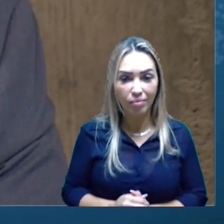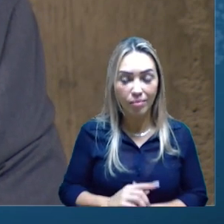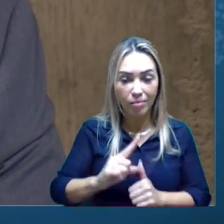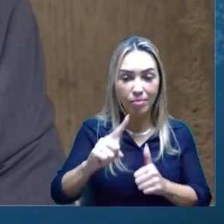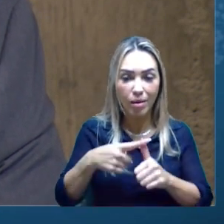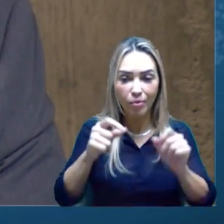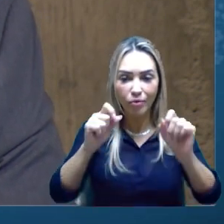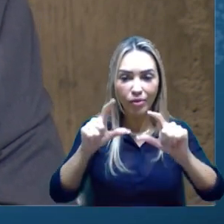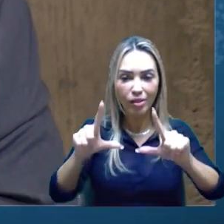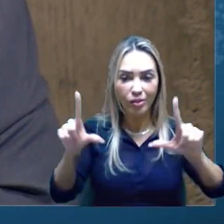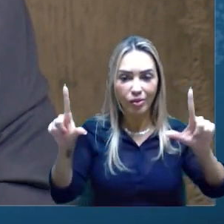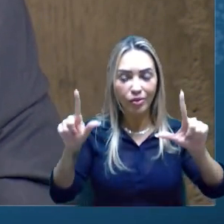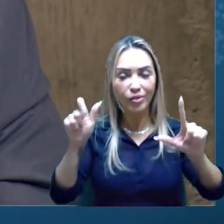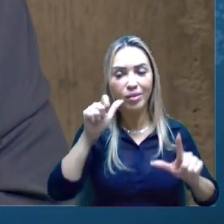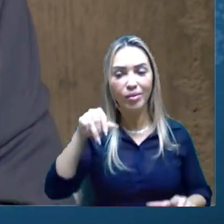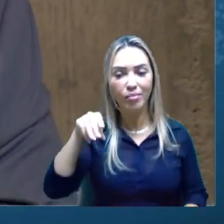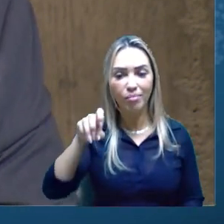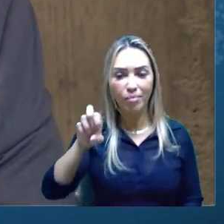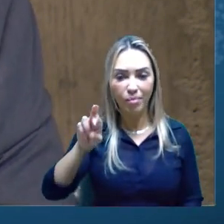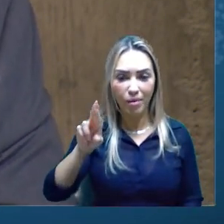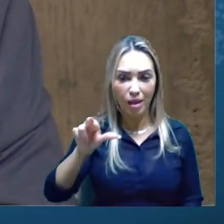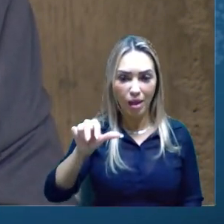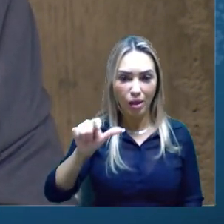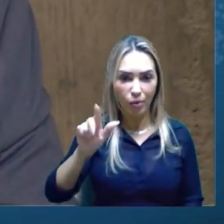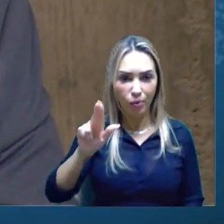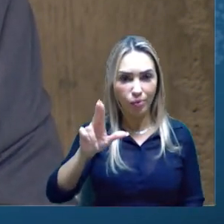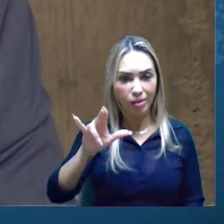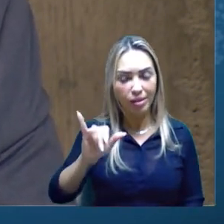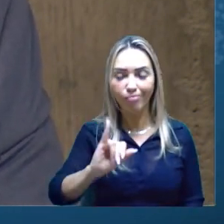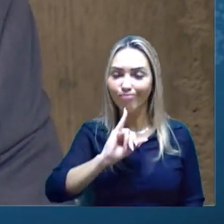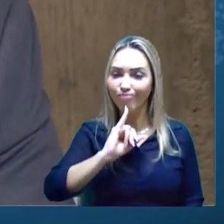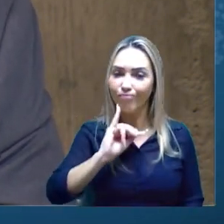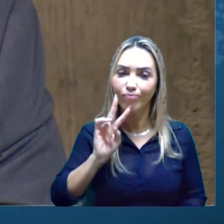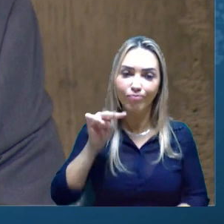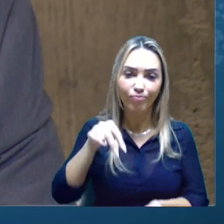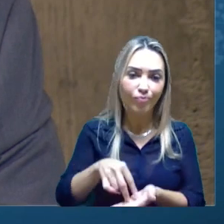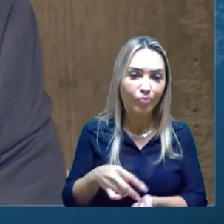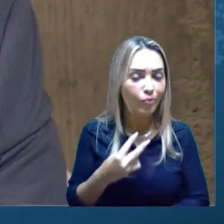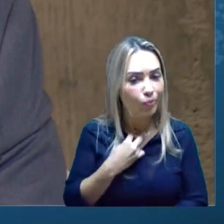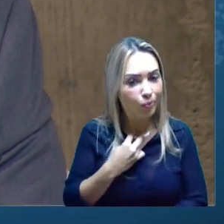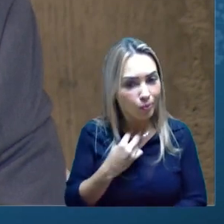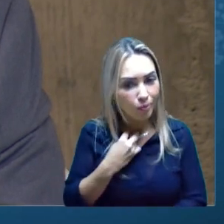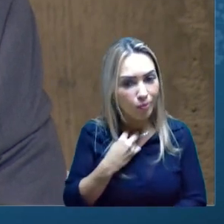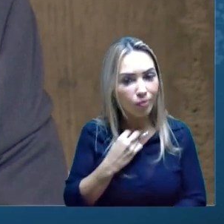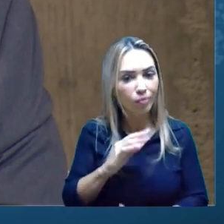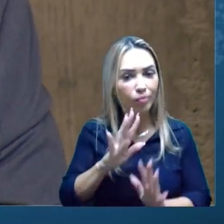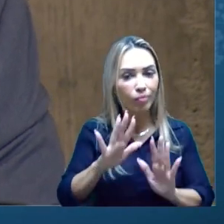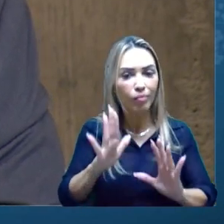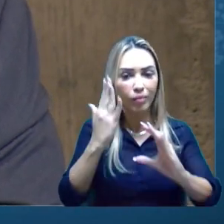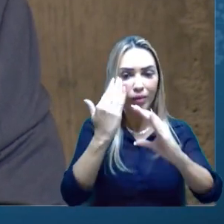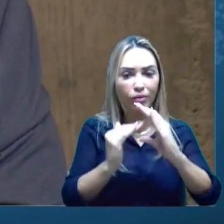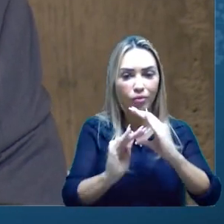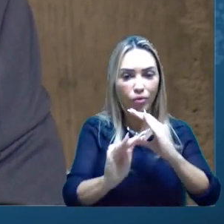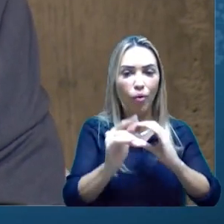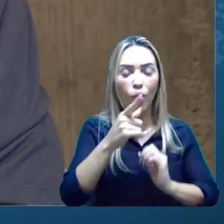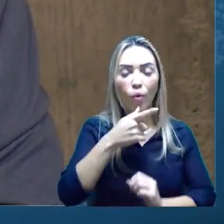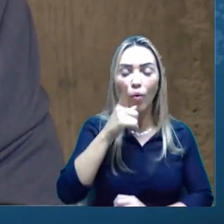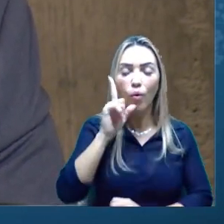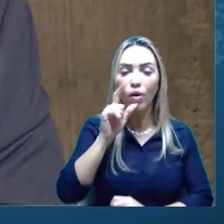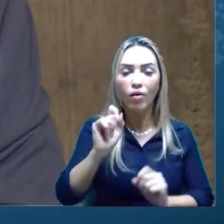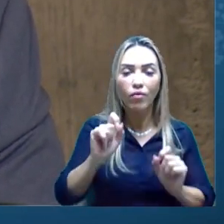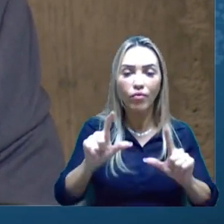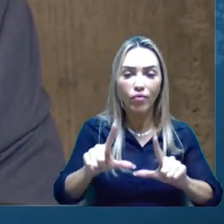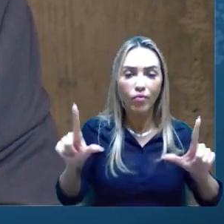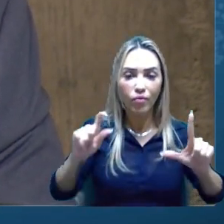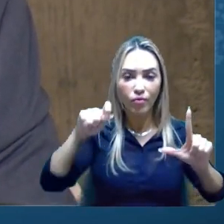da Merluze. Ela, infelizmente, não pôde estar presente aqui, mas ela enviou ontem um vídeo específico